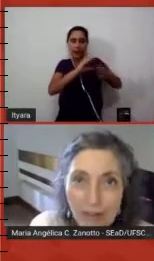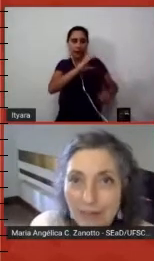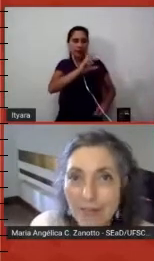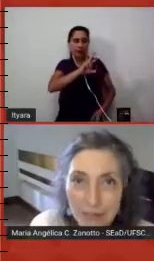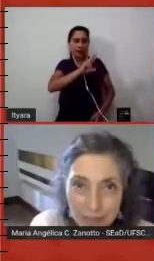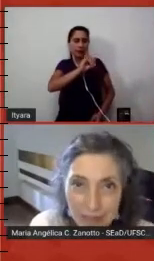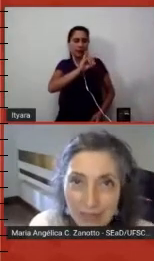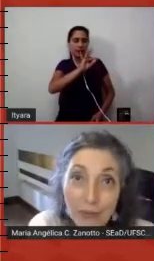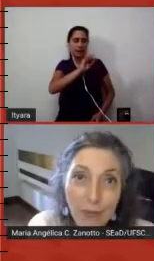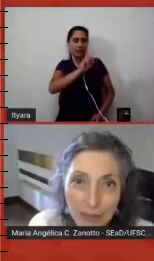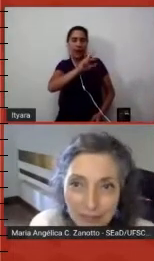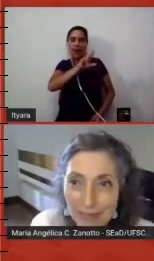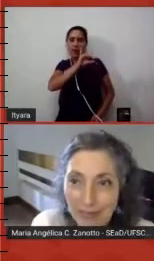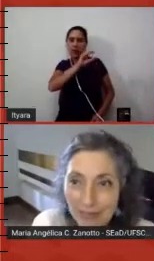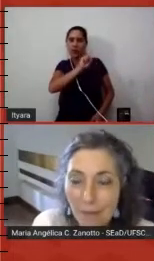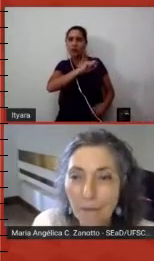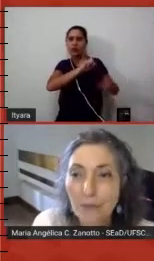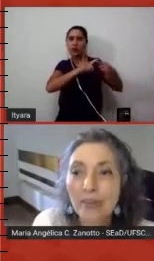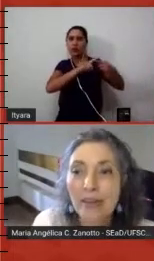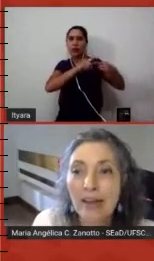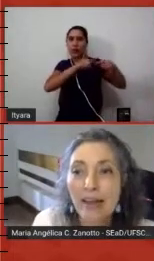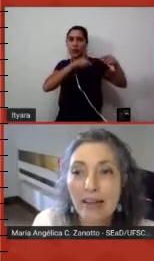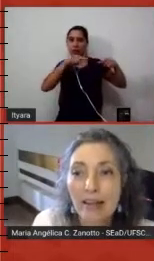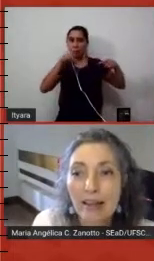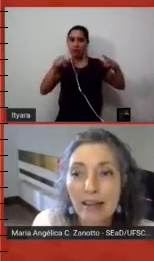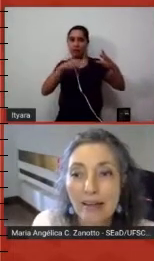da rubrica, que são os descritores, né?